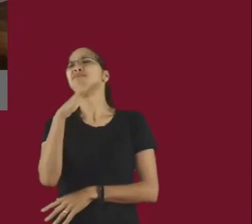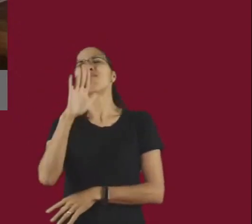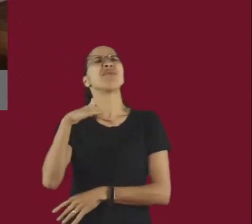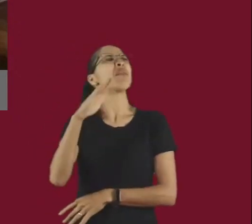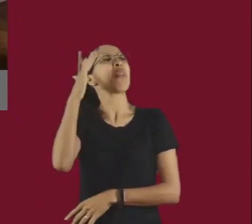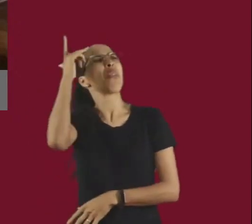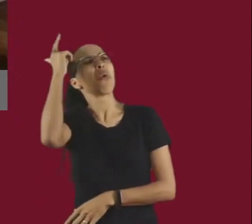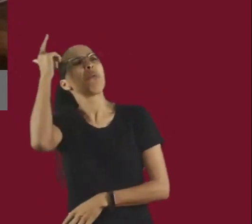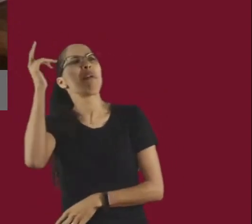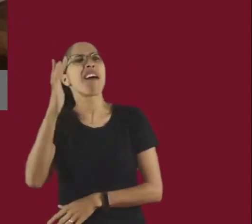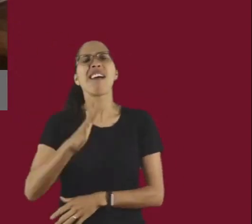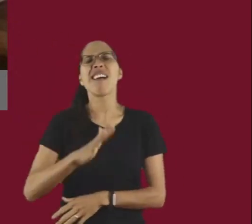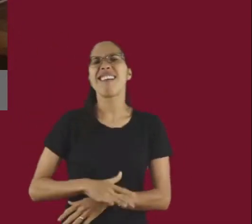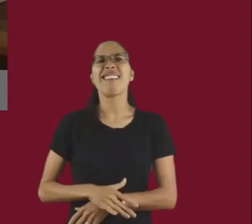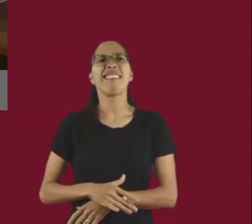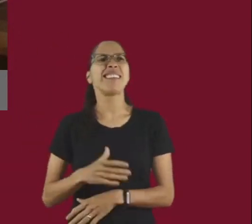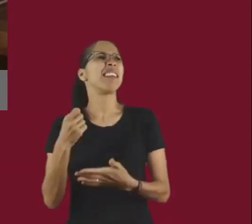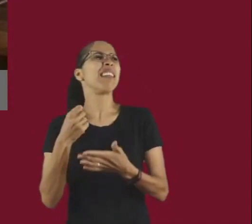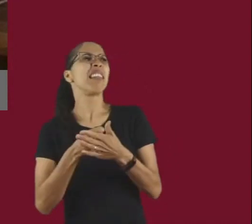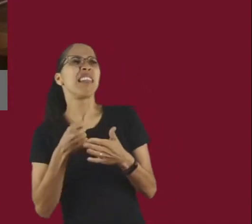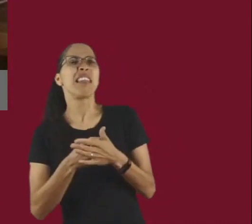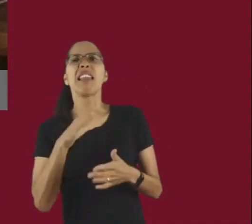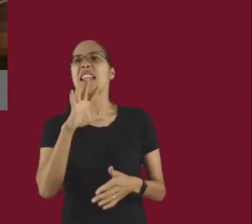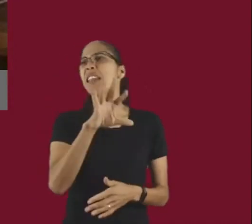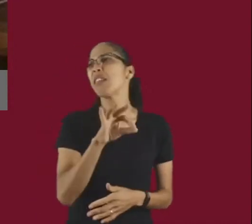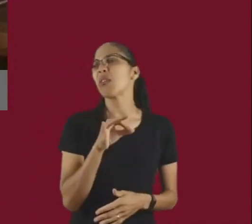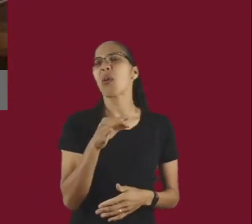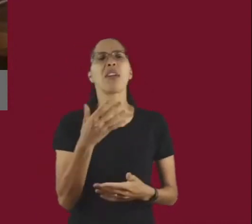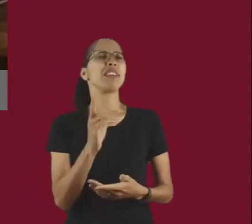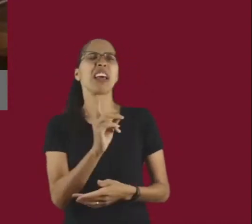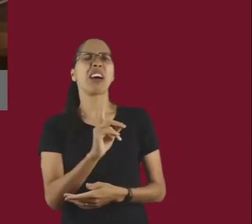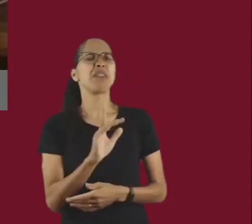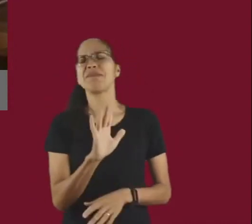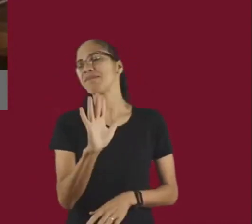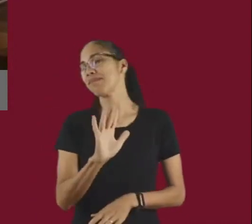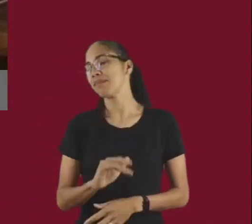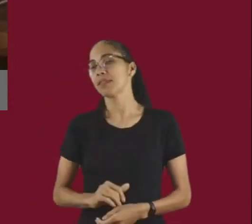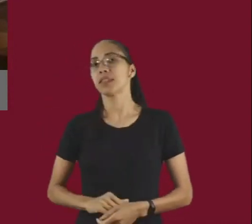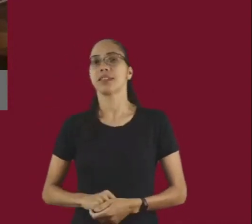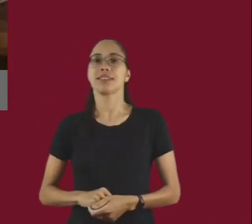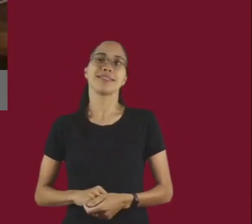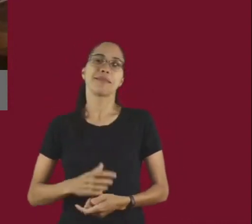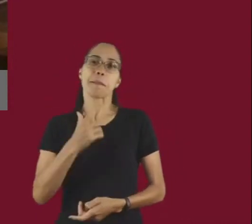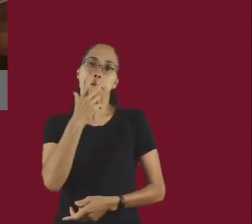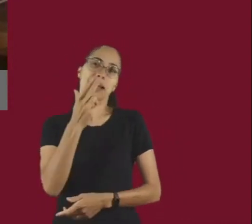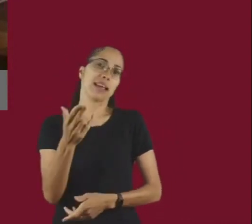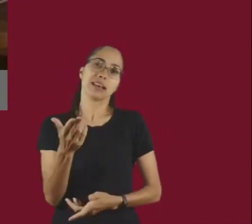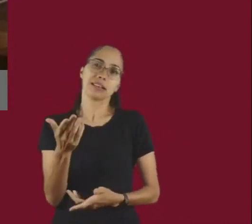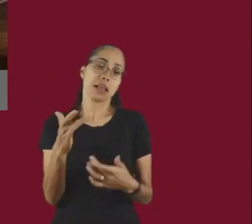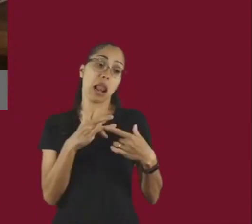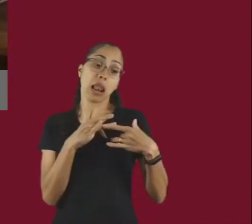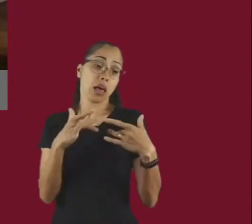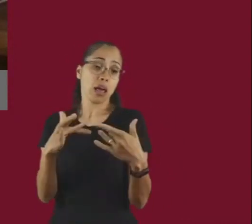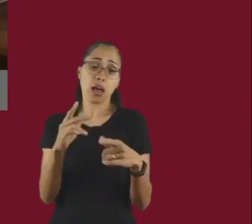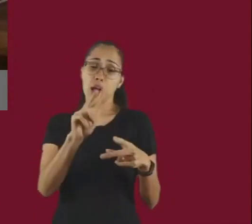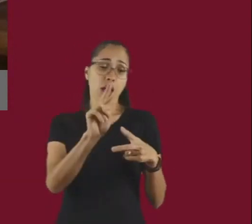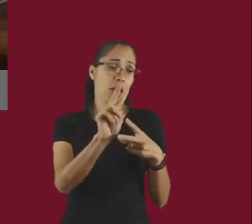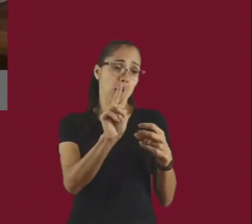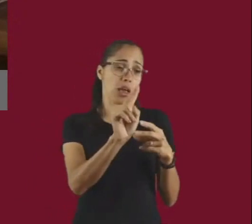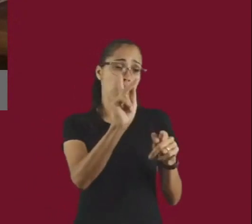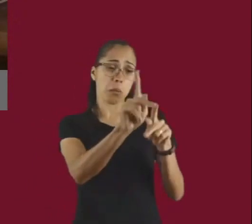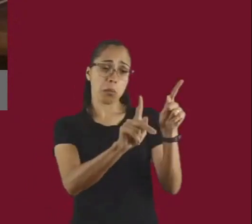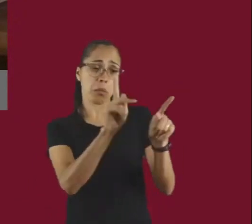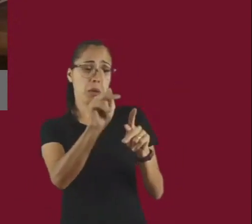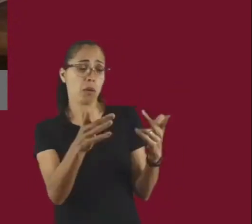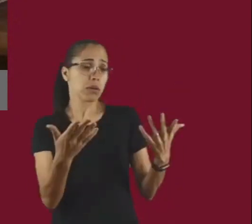têm a escolha de lutar ou não lutar. Que ainda é uma coisa por compaixão dos povos indígenas que estão na Amazônia, ou que